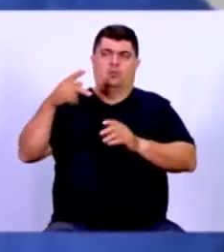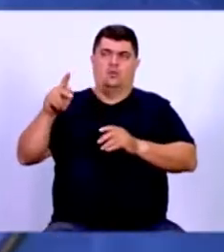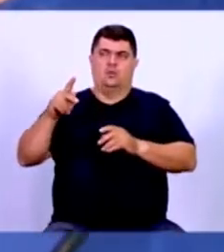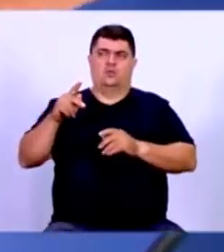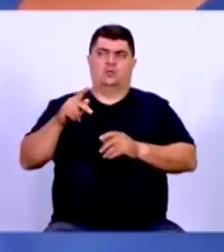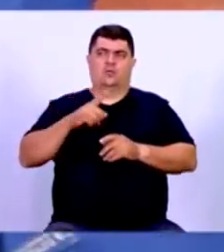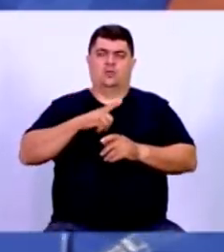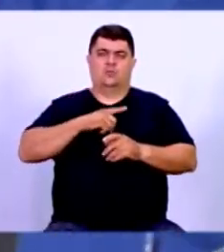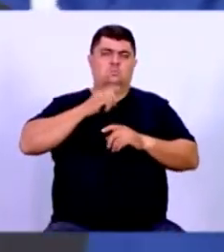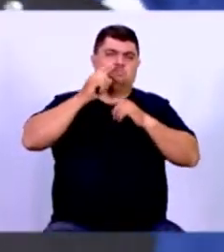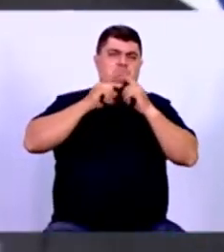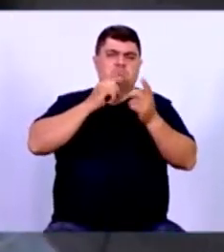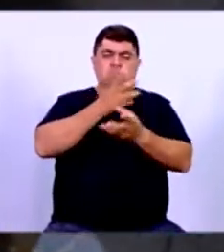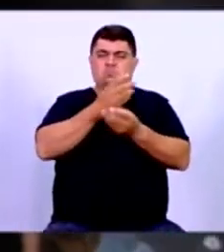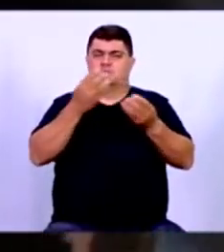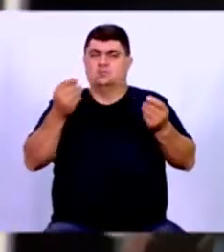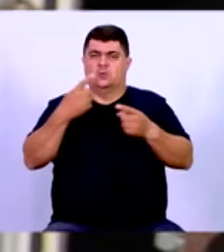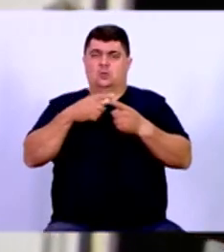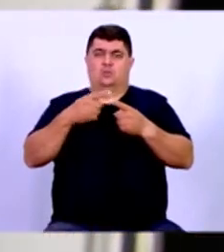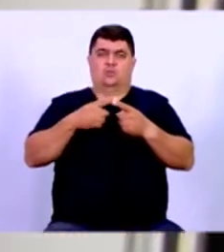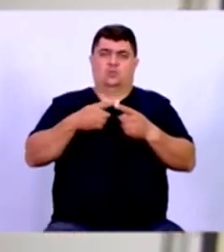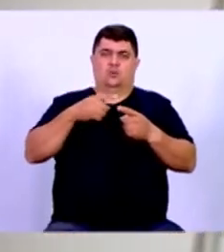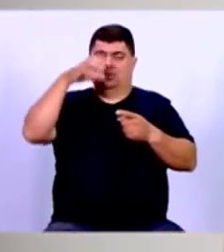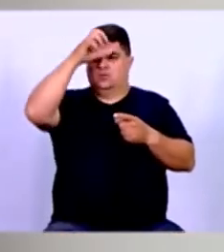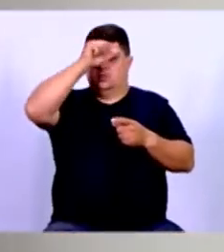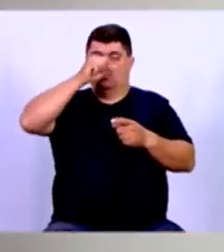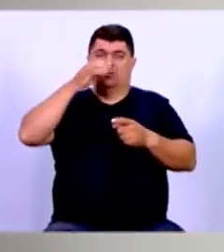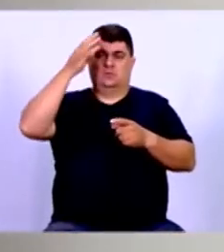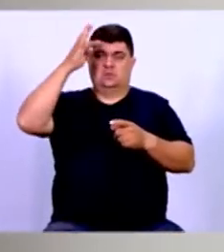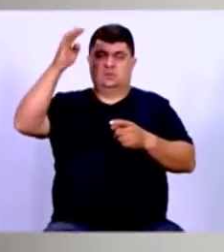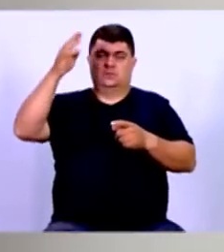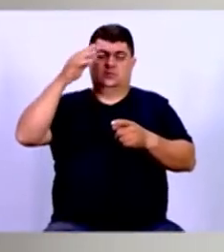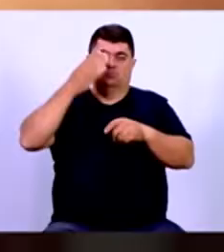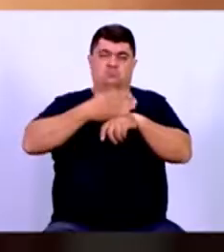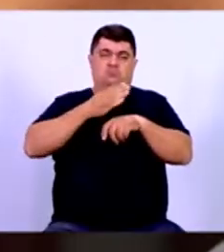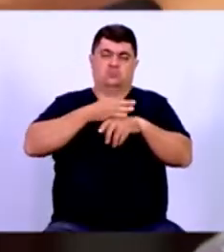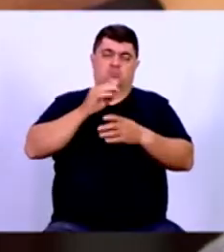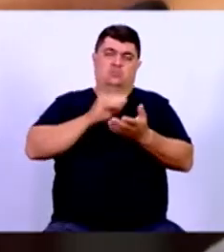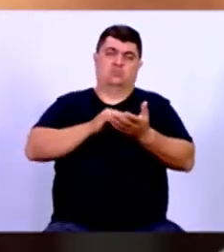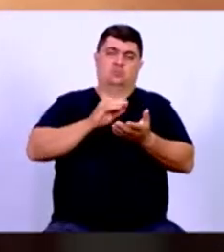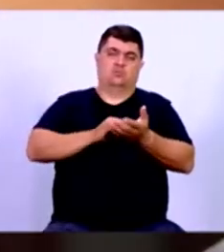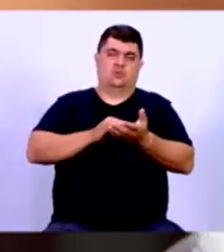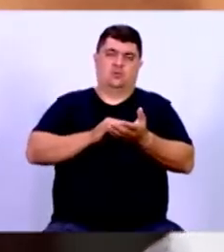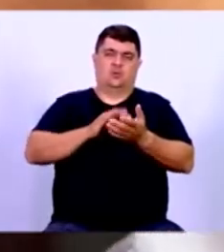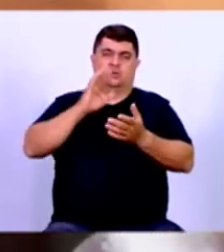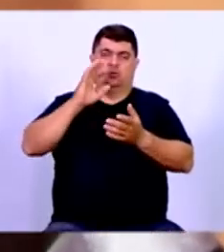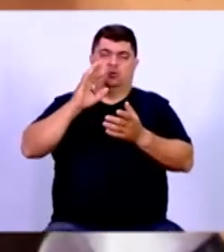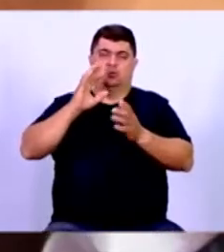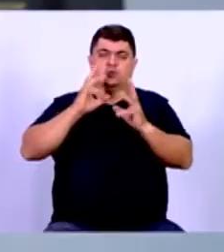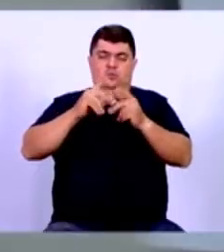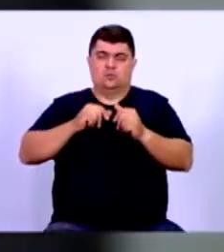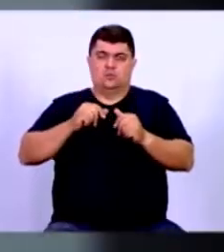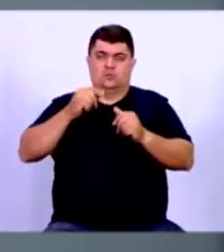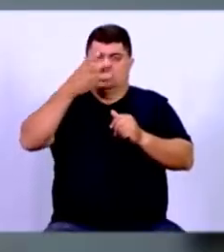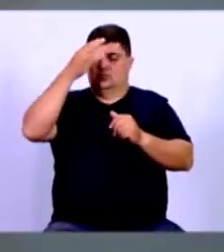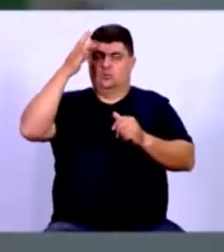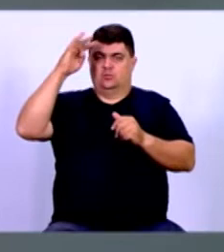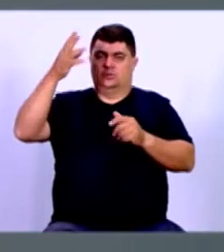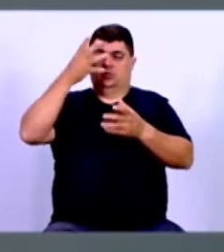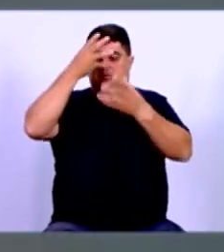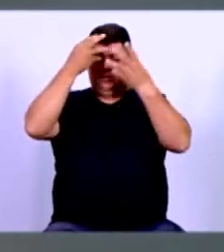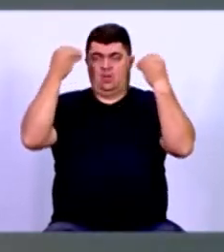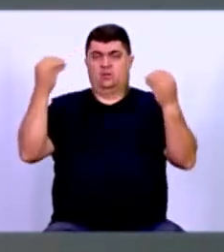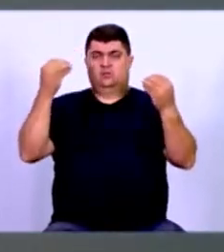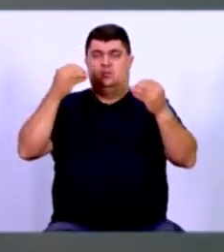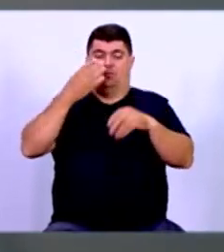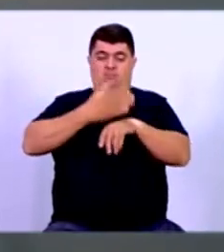bastante dúvida, porque assim, quando você aprende muita teoria e você não pratica, realmente tudo que você aprendeu sobre teoria você esquece.